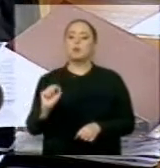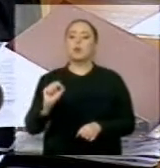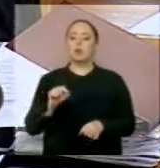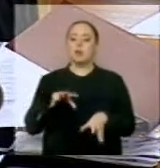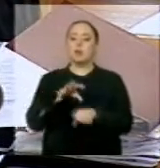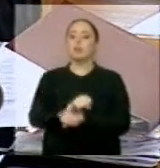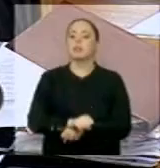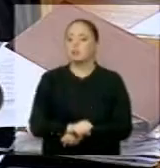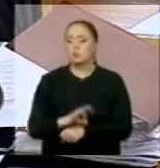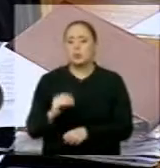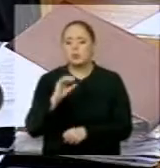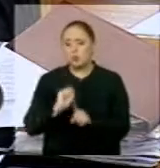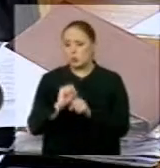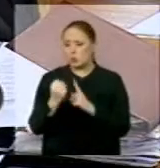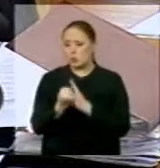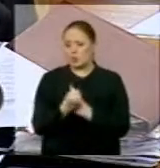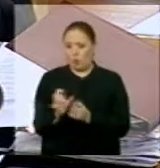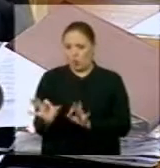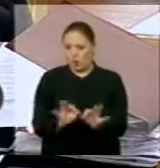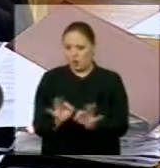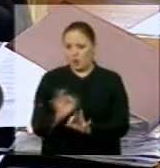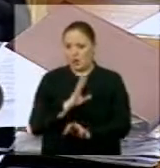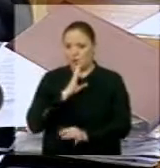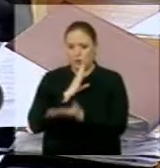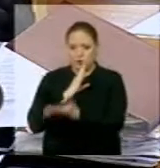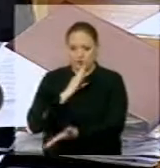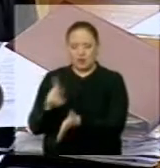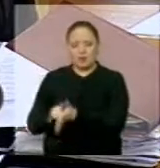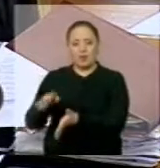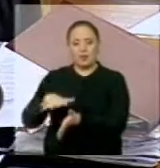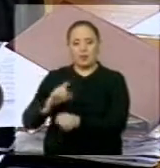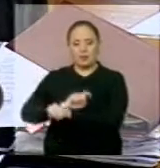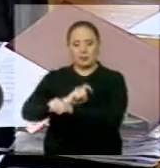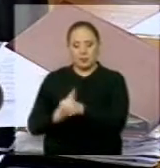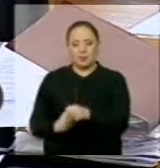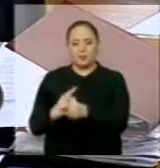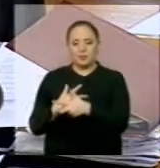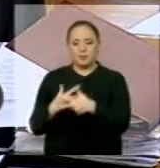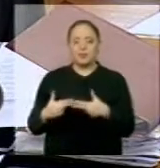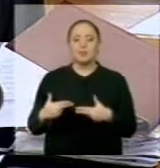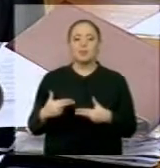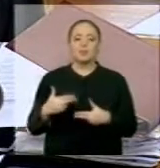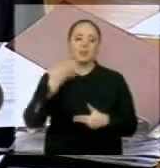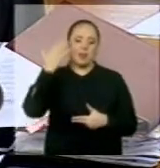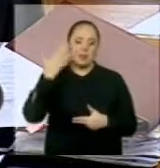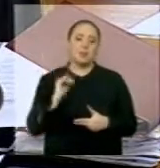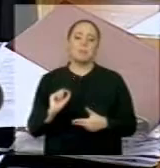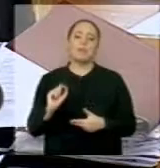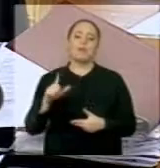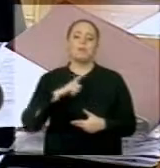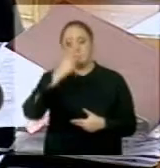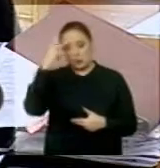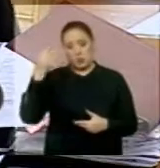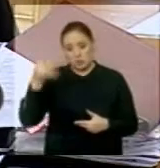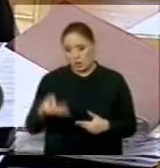é toda a sociedade civil organizada, ligada aos quilombos, aos indígenas, sabem quem são os corretos